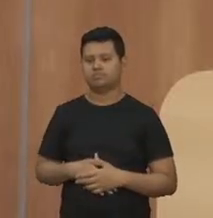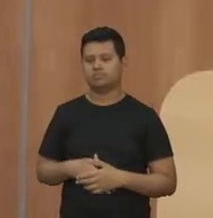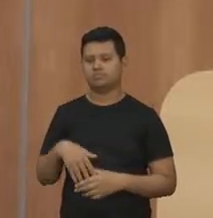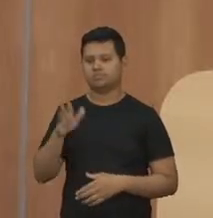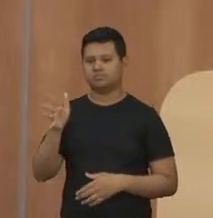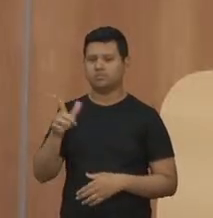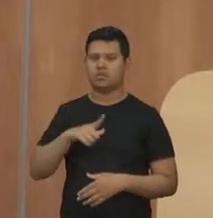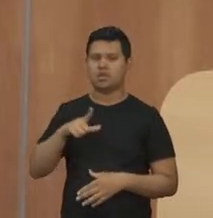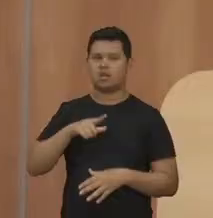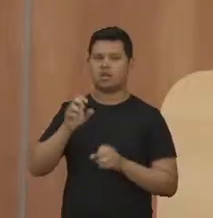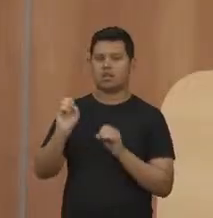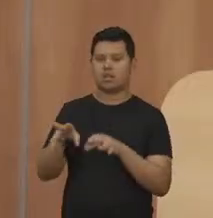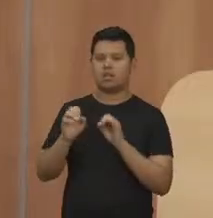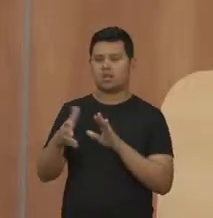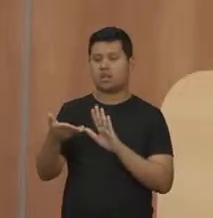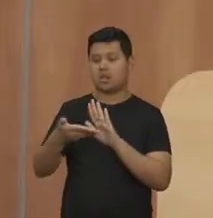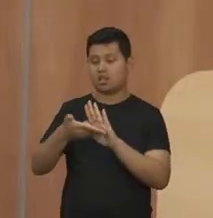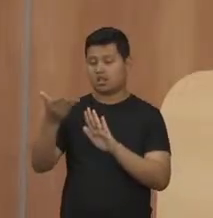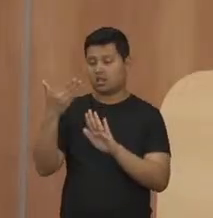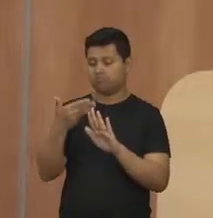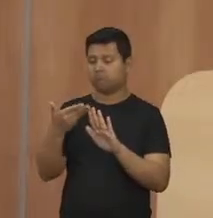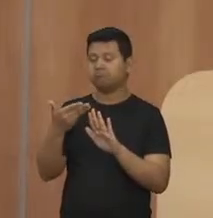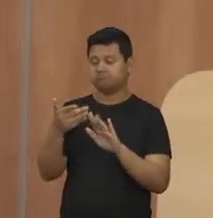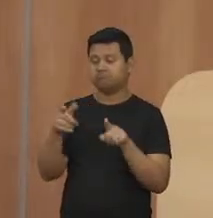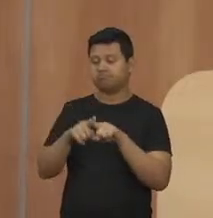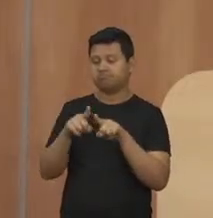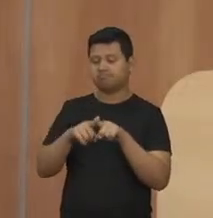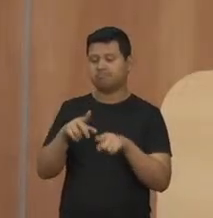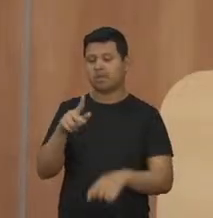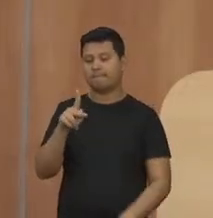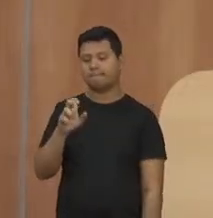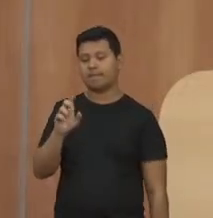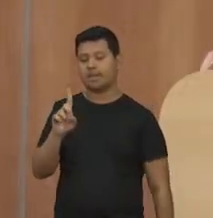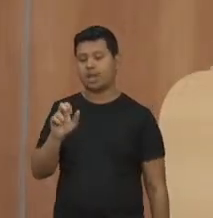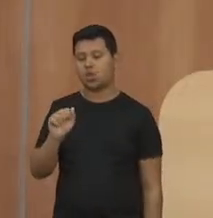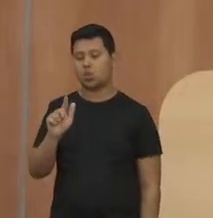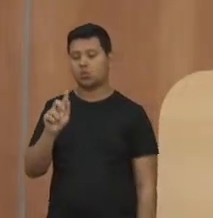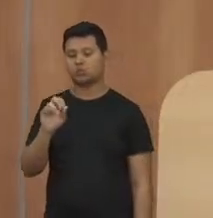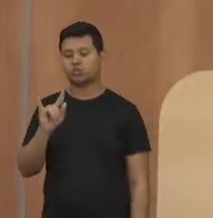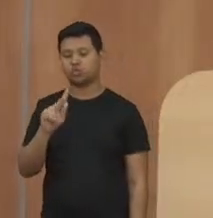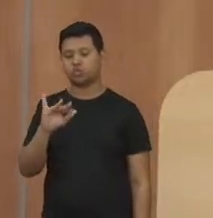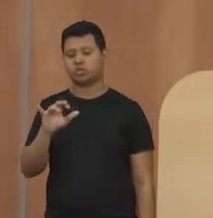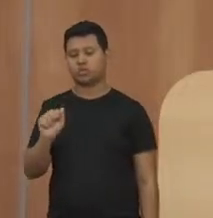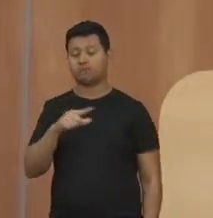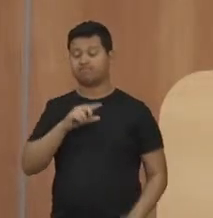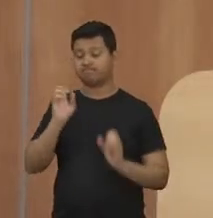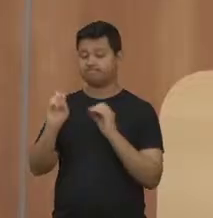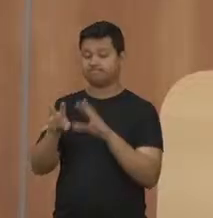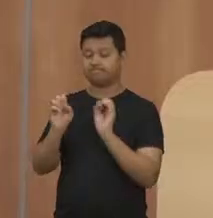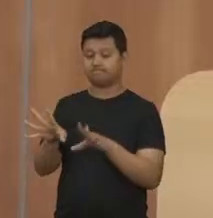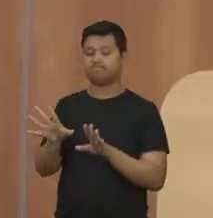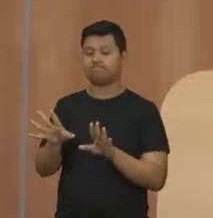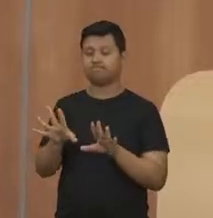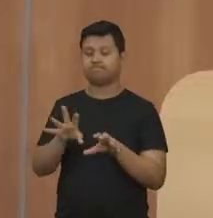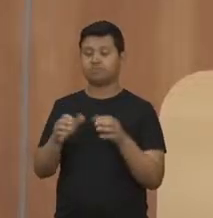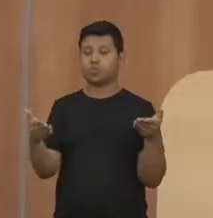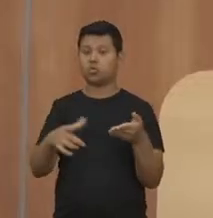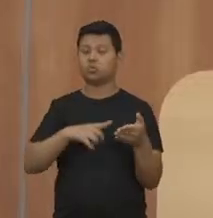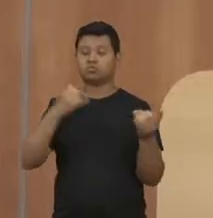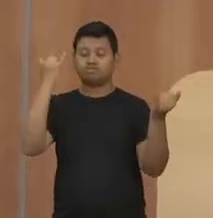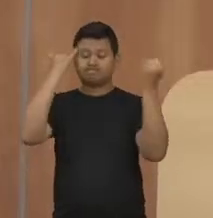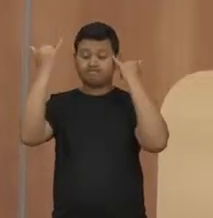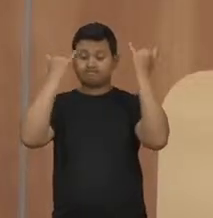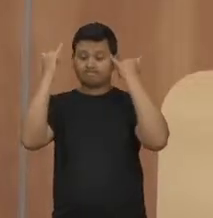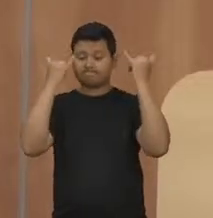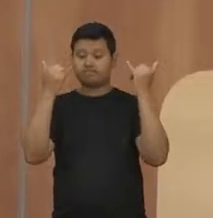na época para poder melhorar, para ministrar as aulas. Então, uma formação a mais que eu tive. E a nossa ideia hoje, pessoal, é a gente formalizar